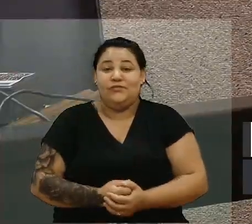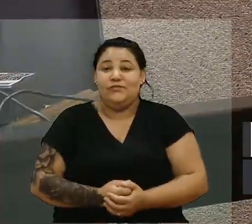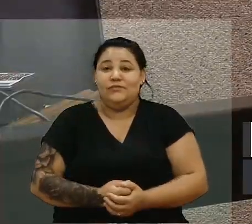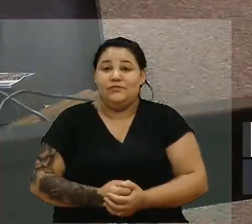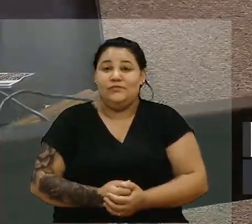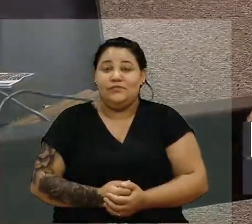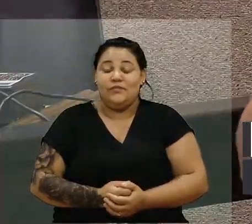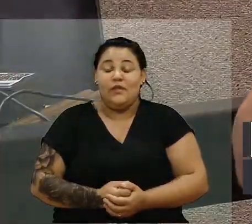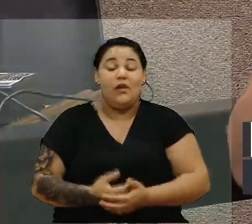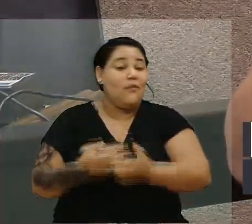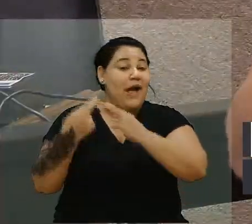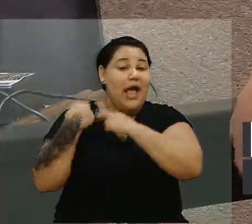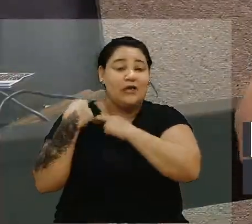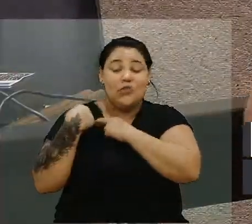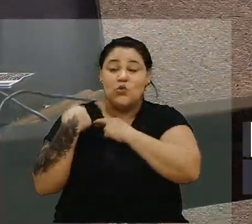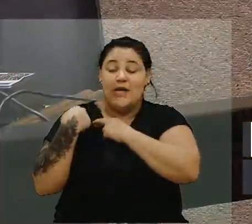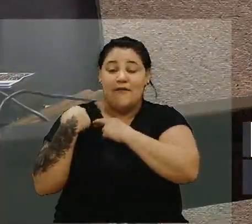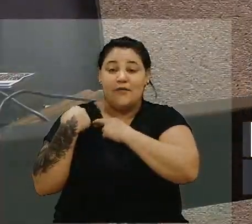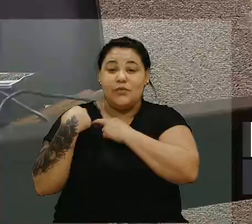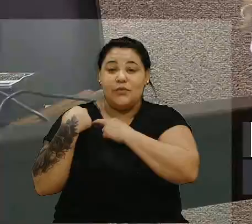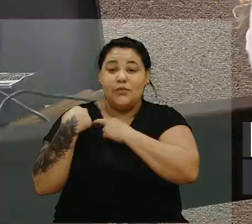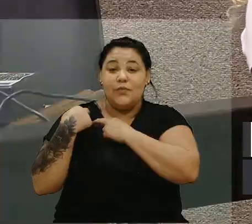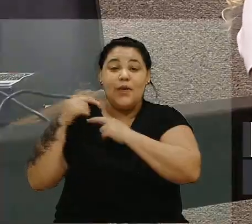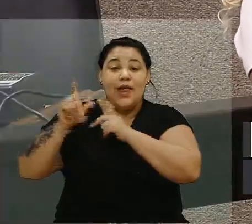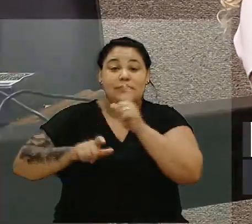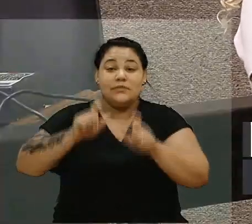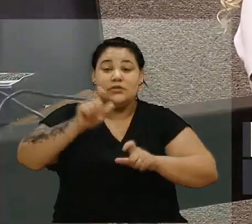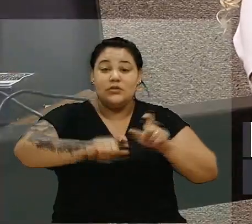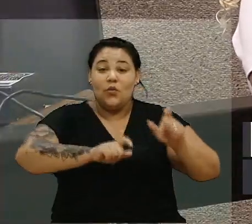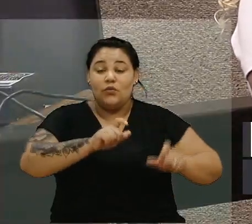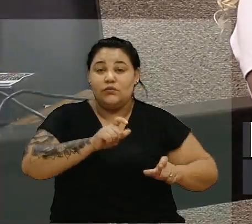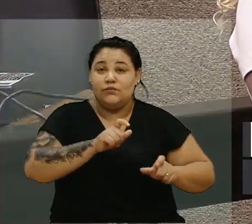uma responsabilidade pelas pessoas que